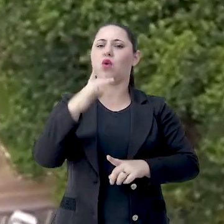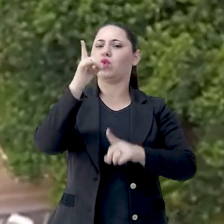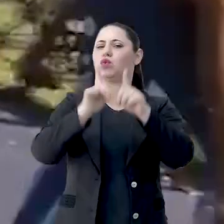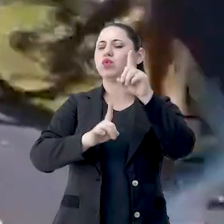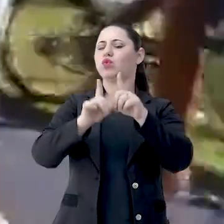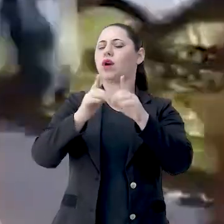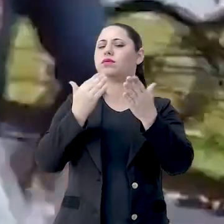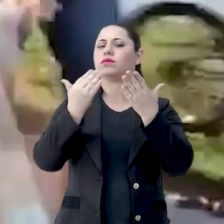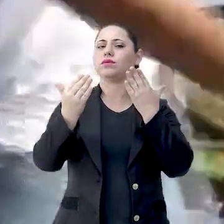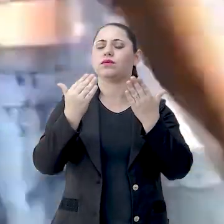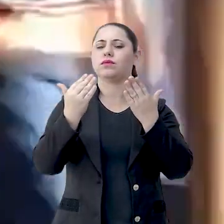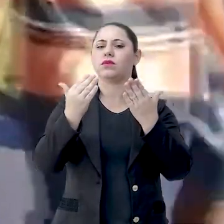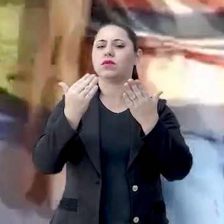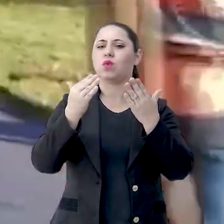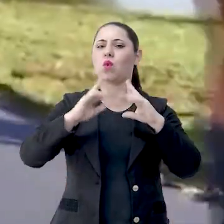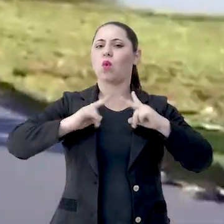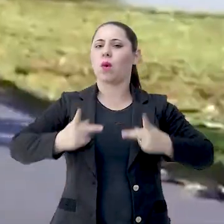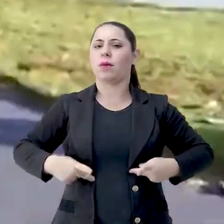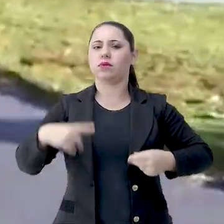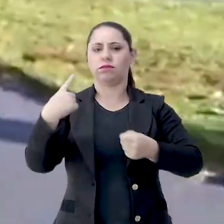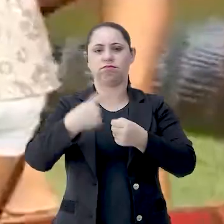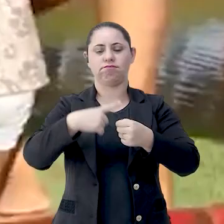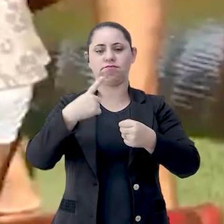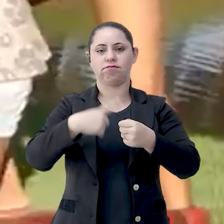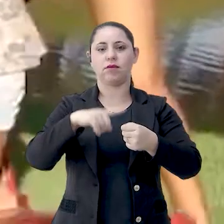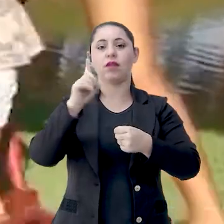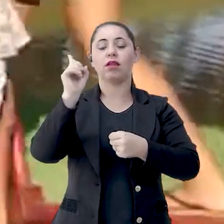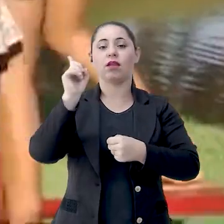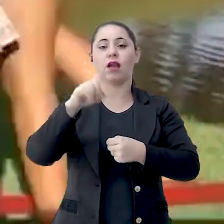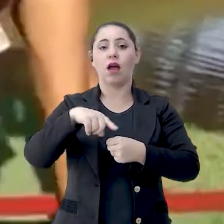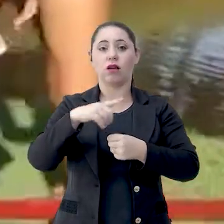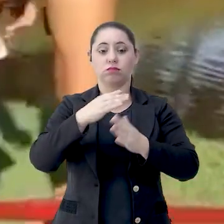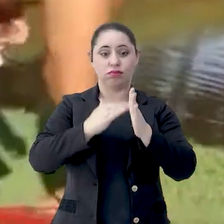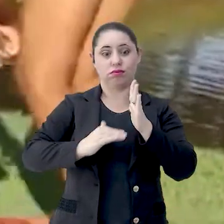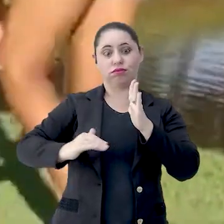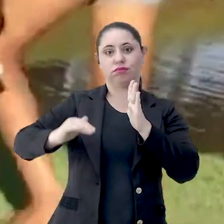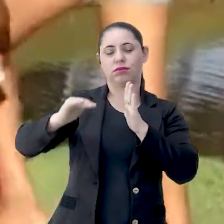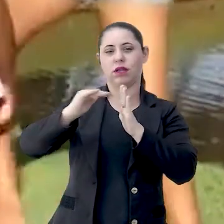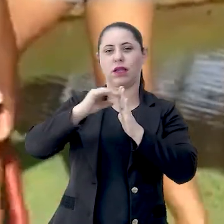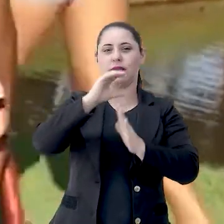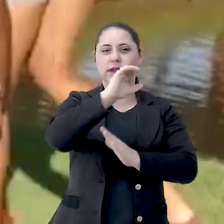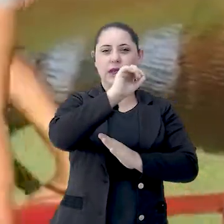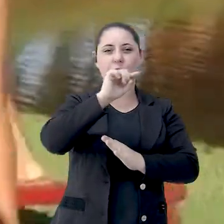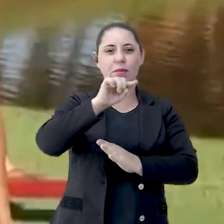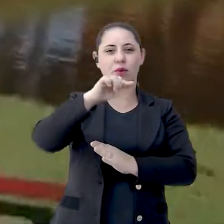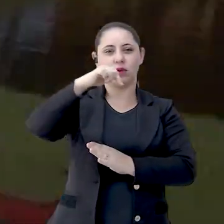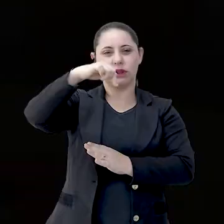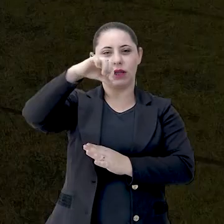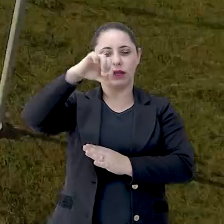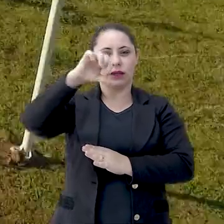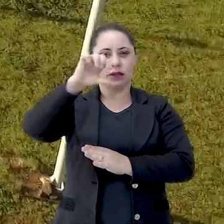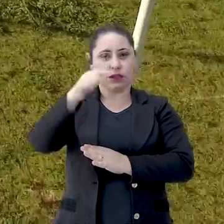0,721, e possui cerca de 42 mil habitantes.